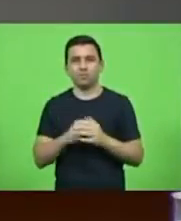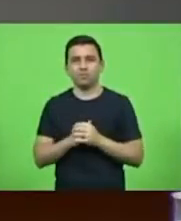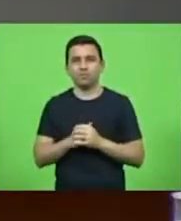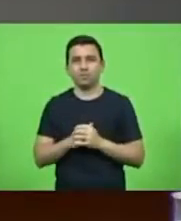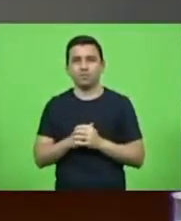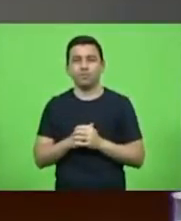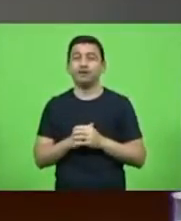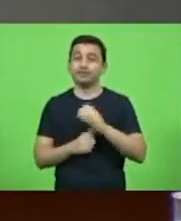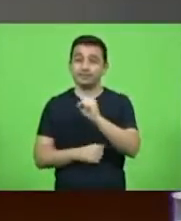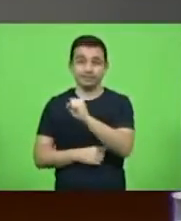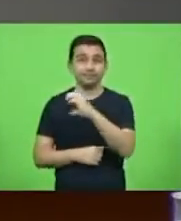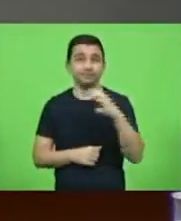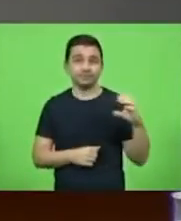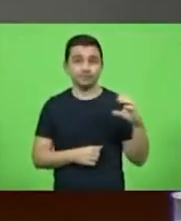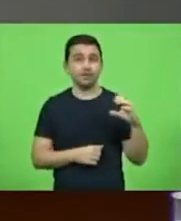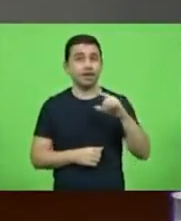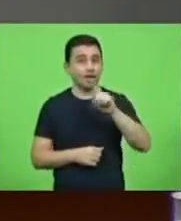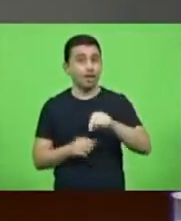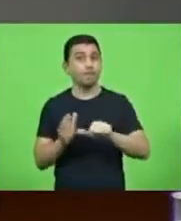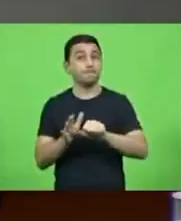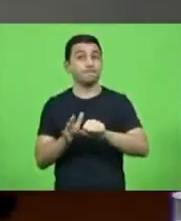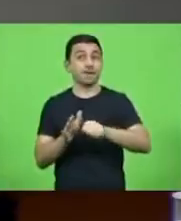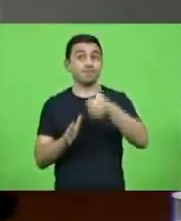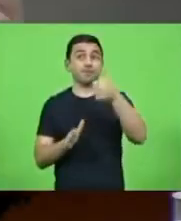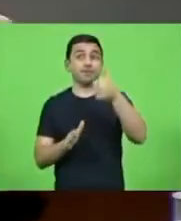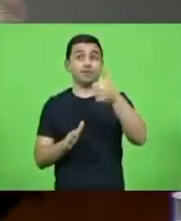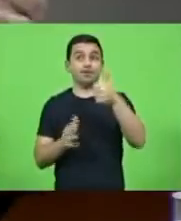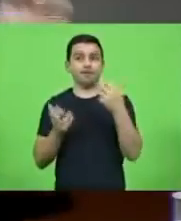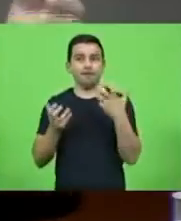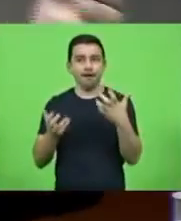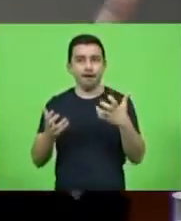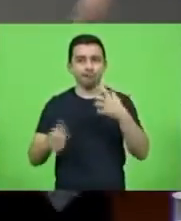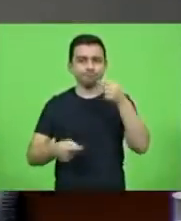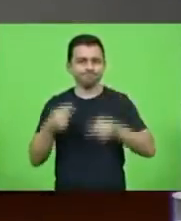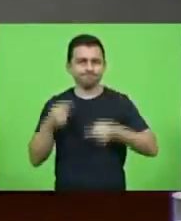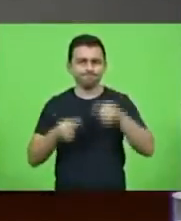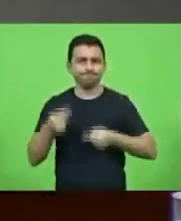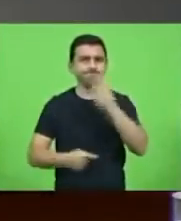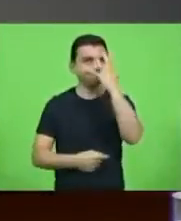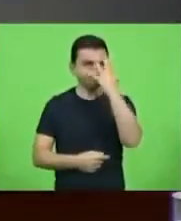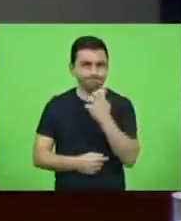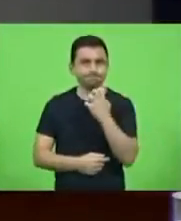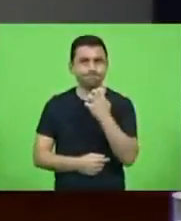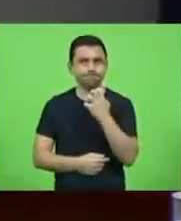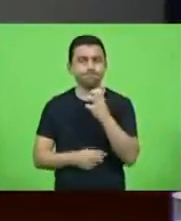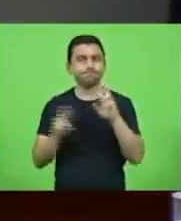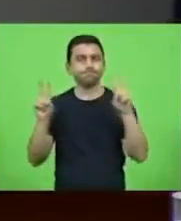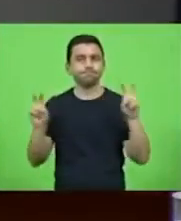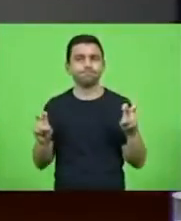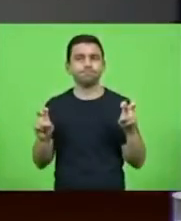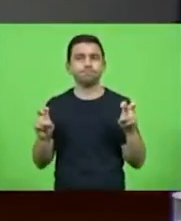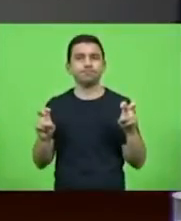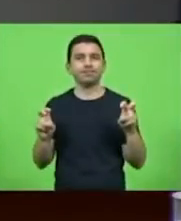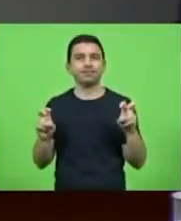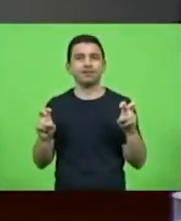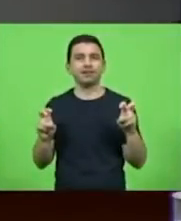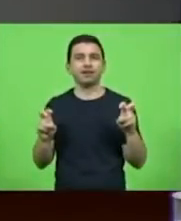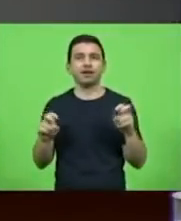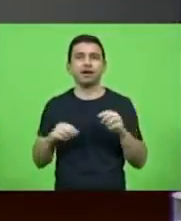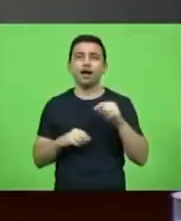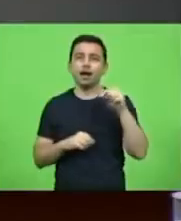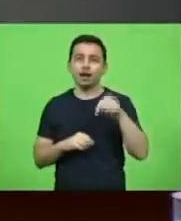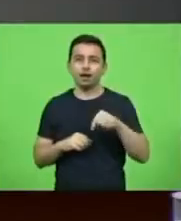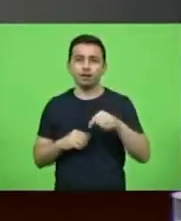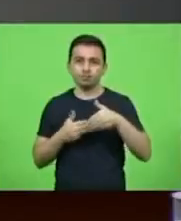que Santa Catarina é um dos primeiros a estar discutindo seriamente este assunto venhamos a tratar